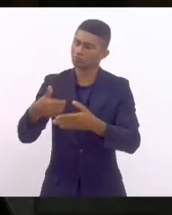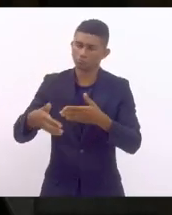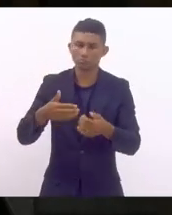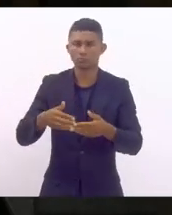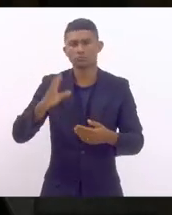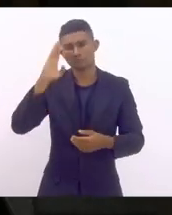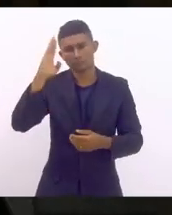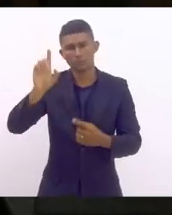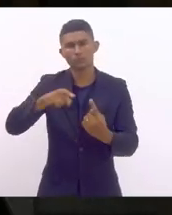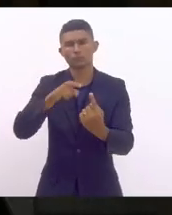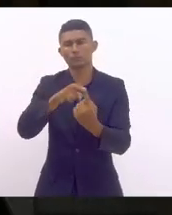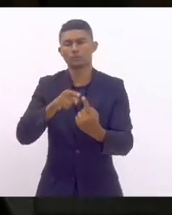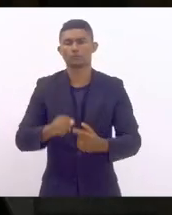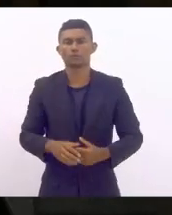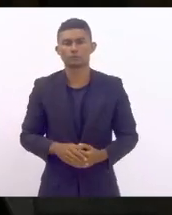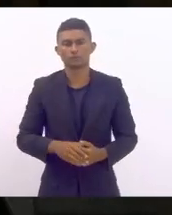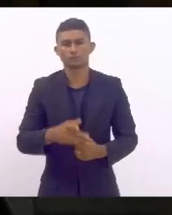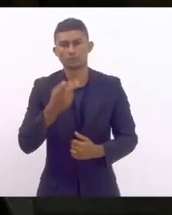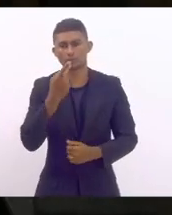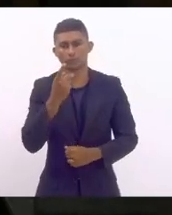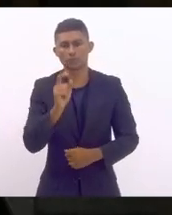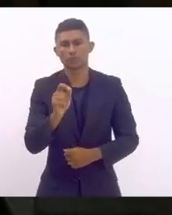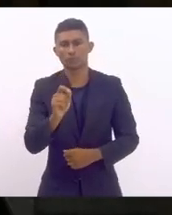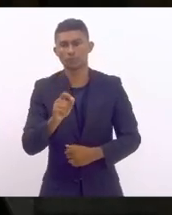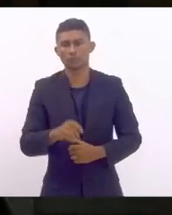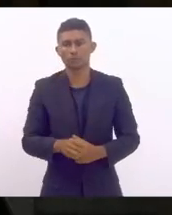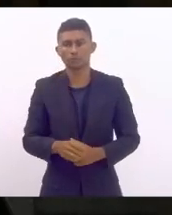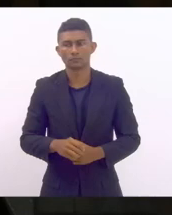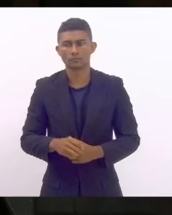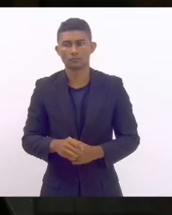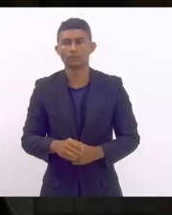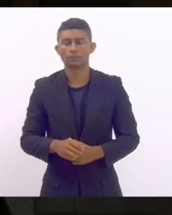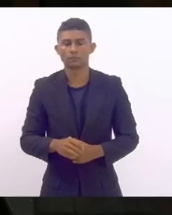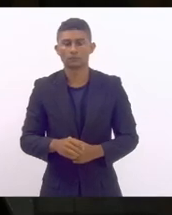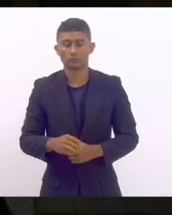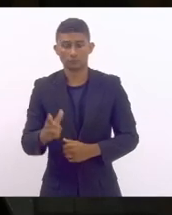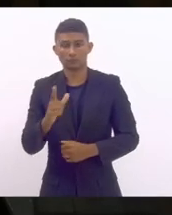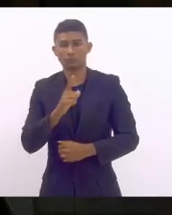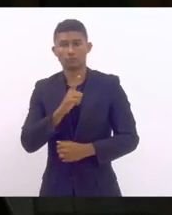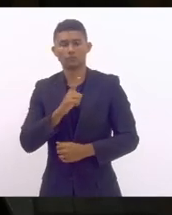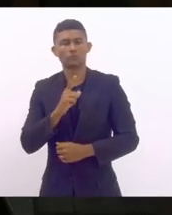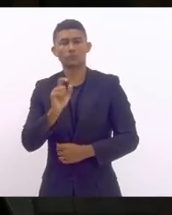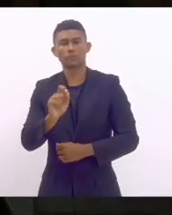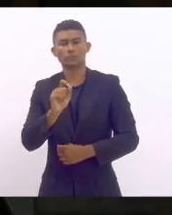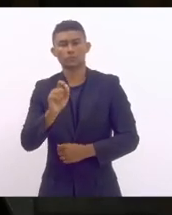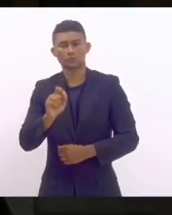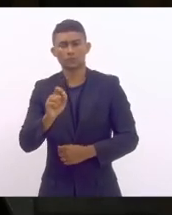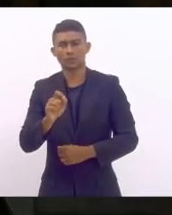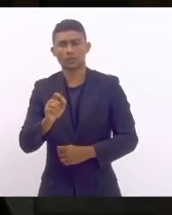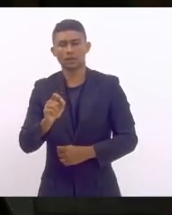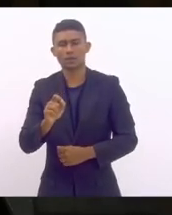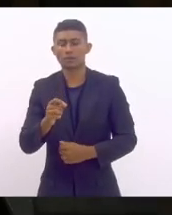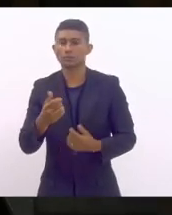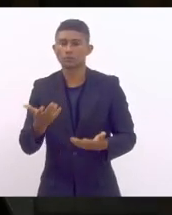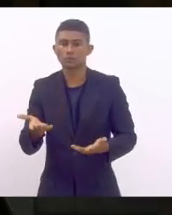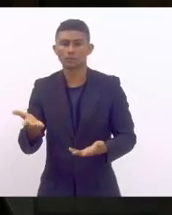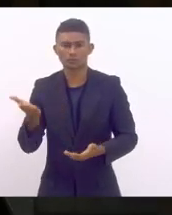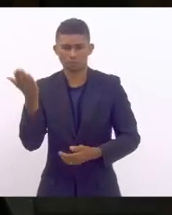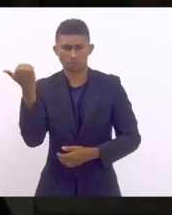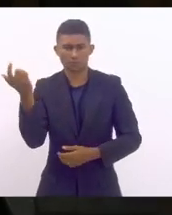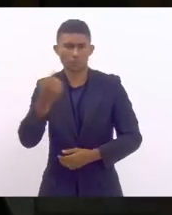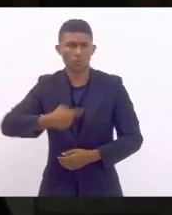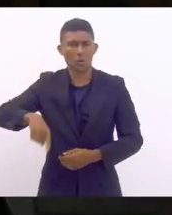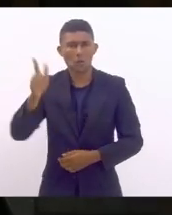que é uma verdadeira a tentativa de restauração conservadora que se partiu porque quando a gente conseguiu